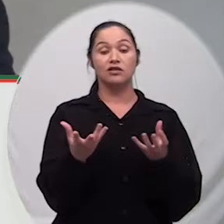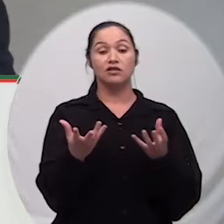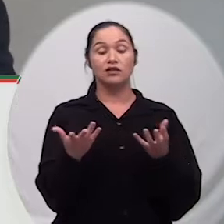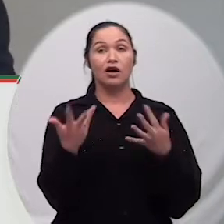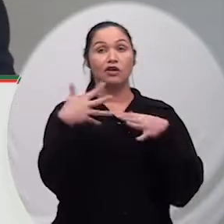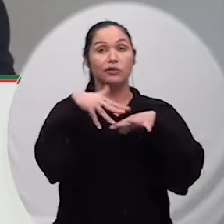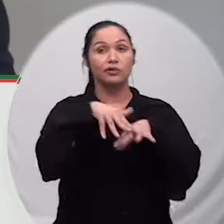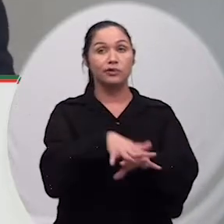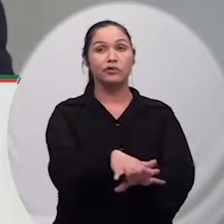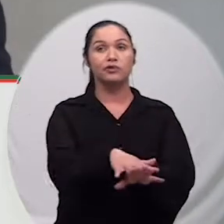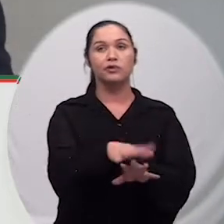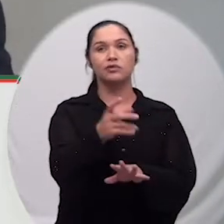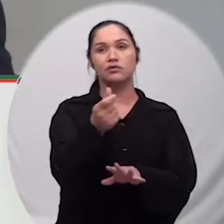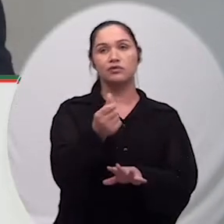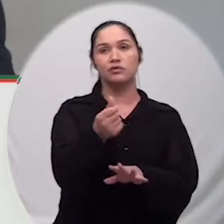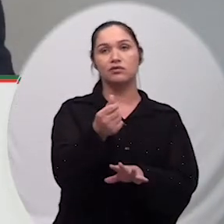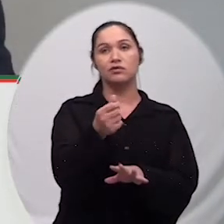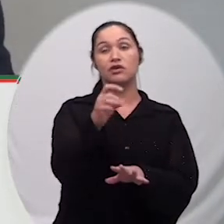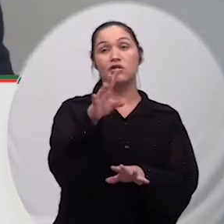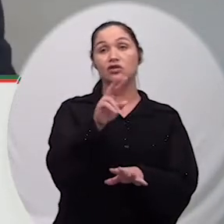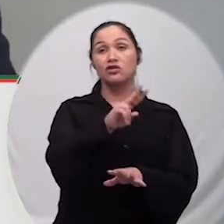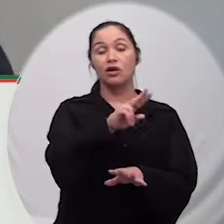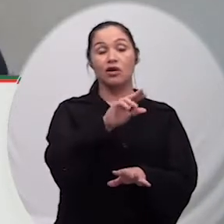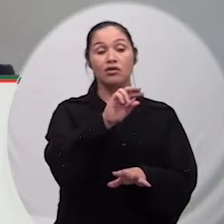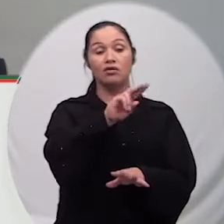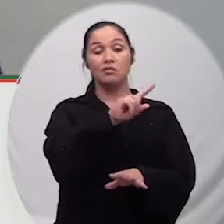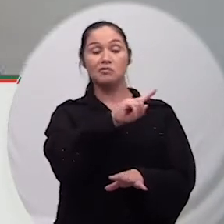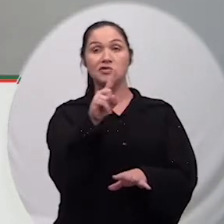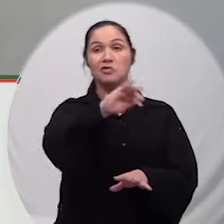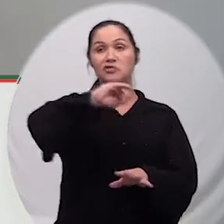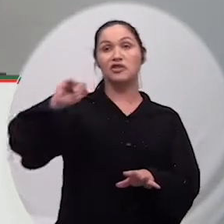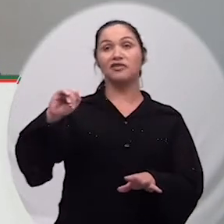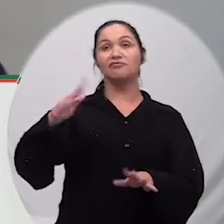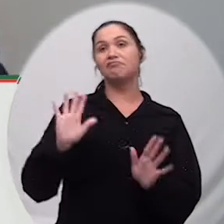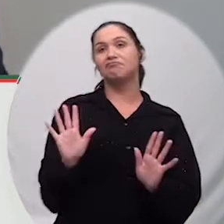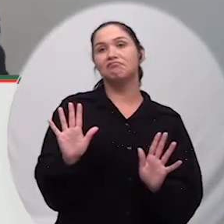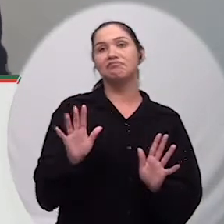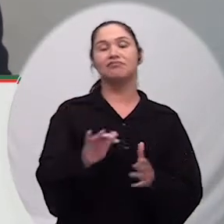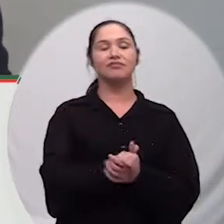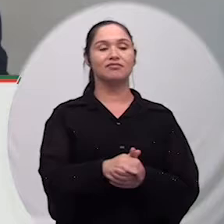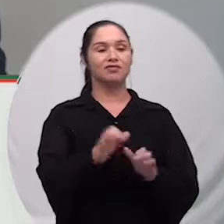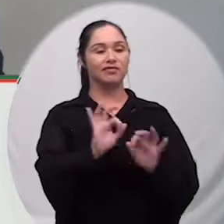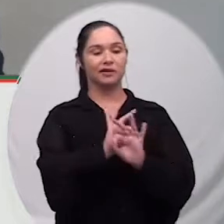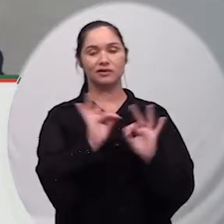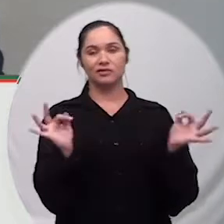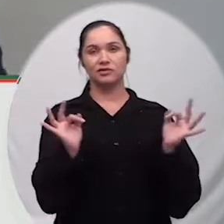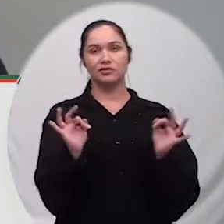Ou seja, eu só teria aqui a palavra do não, certo? E também que não, as pessoas não